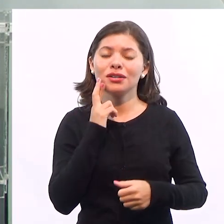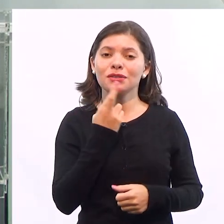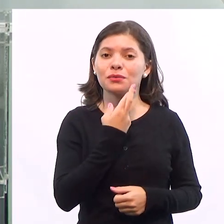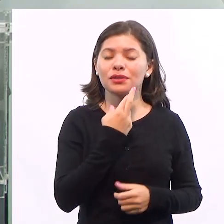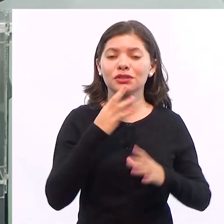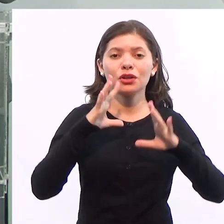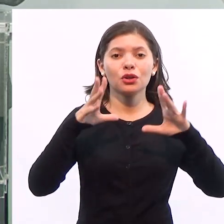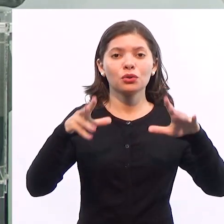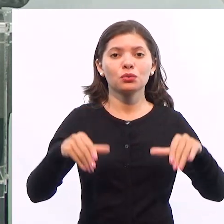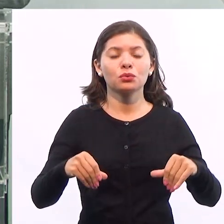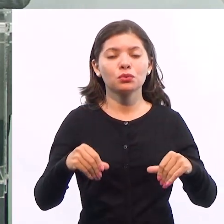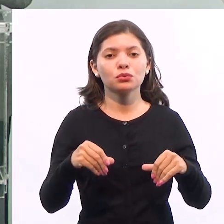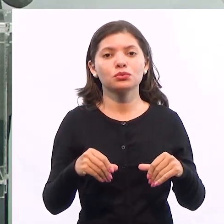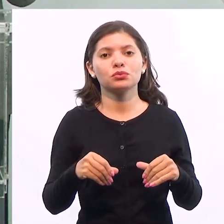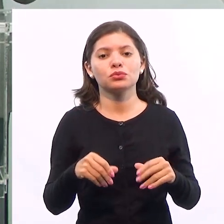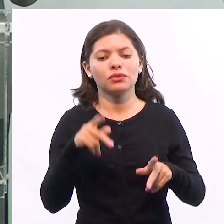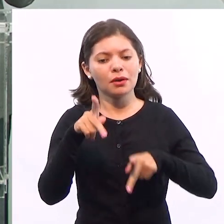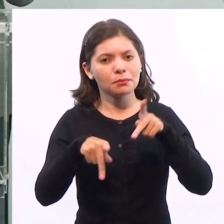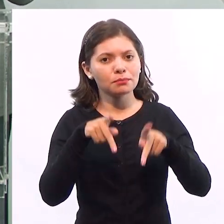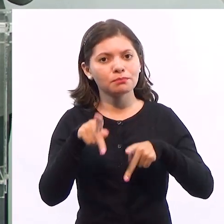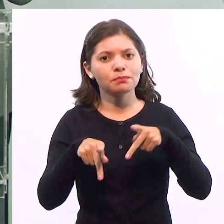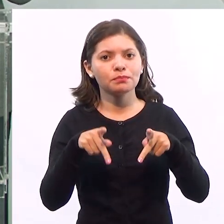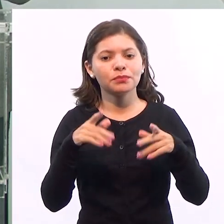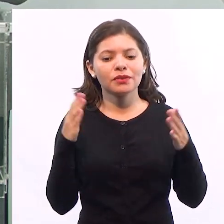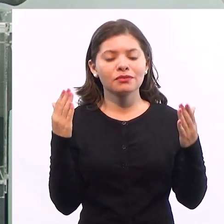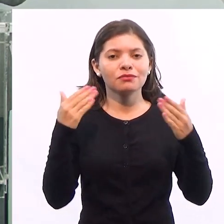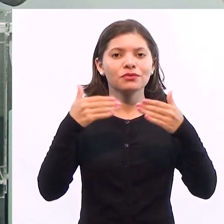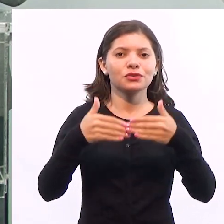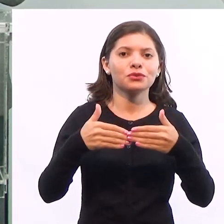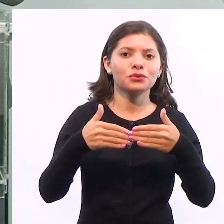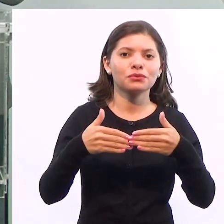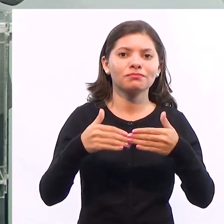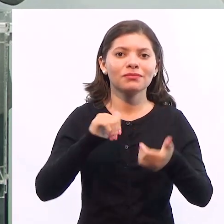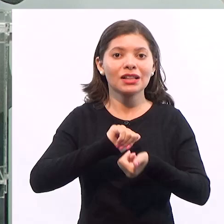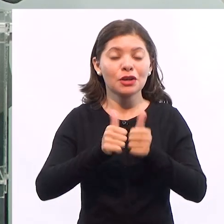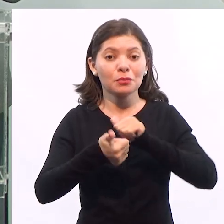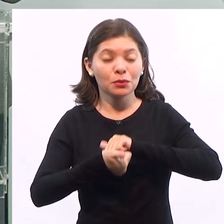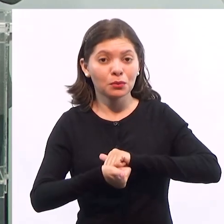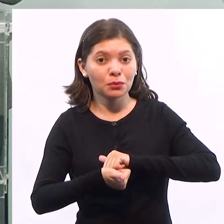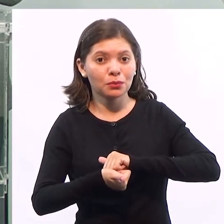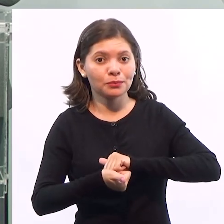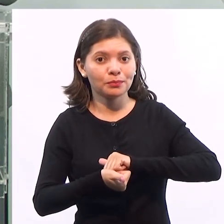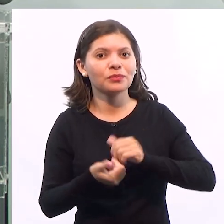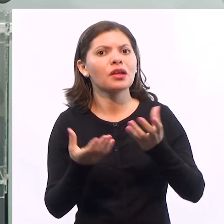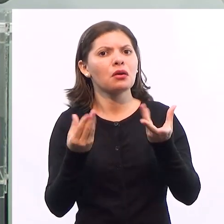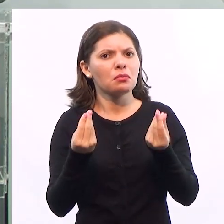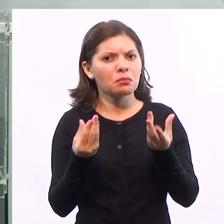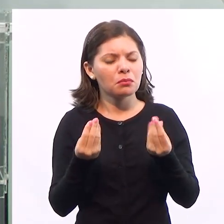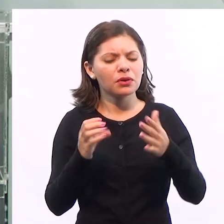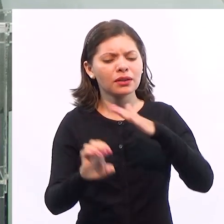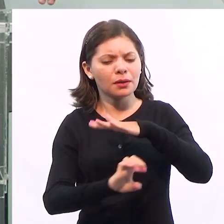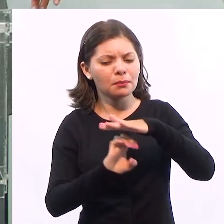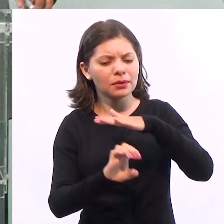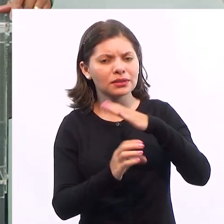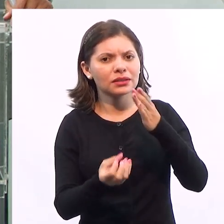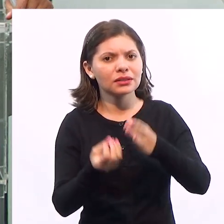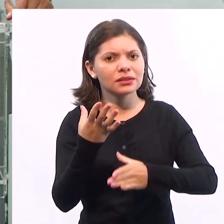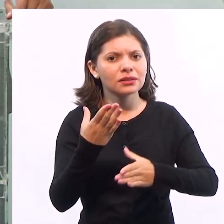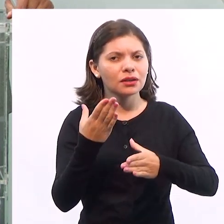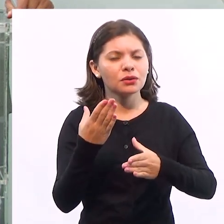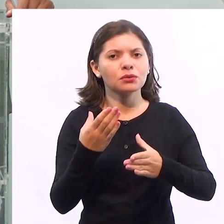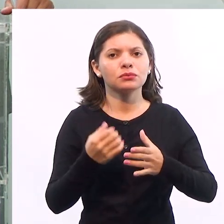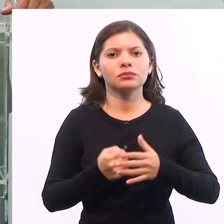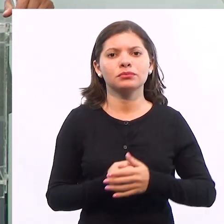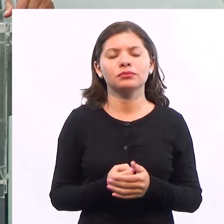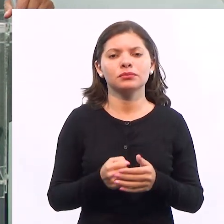tempo inteiro ali dentro precisaram fechar as portas e se adaptar. Mas teve muita empresa que às vezes nasceu ali de uma portinha de casa que